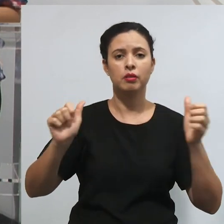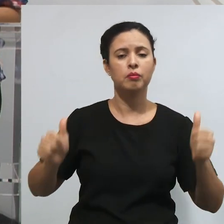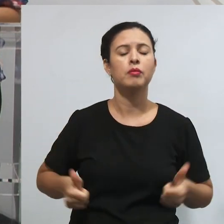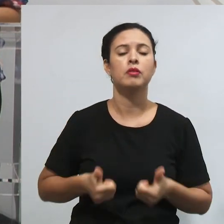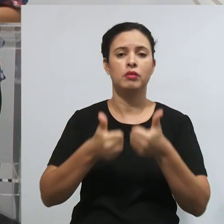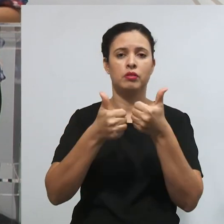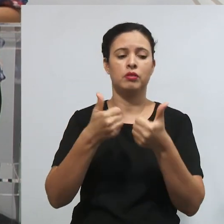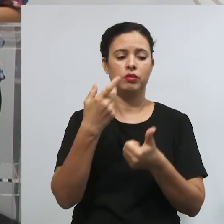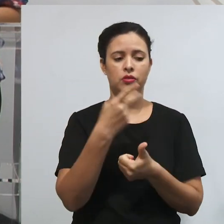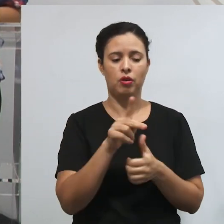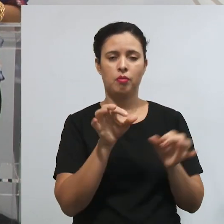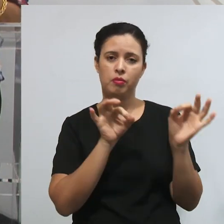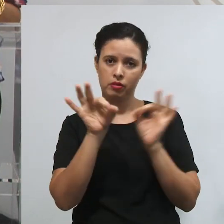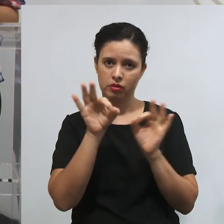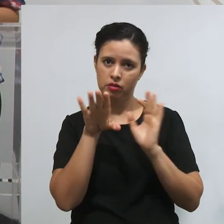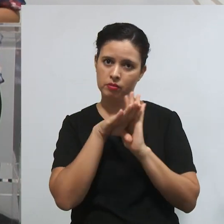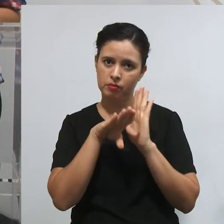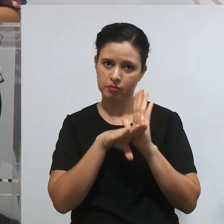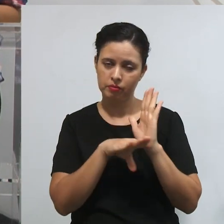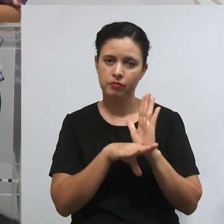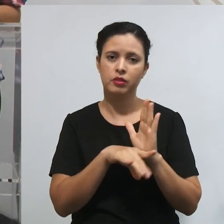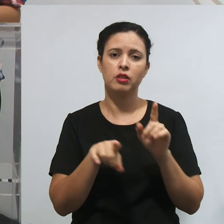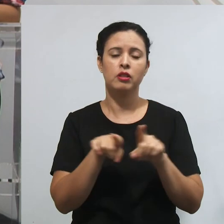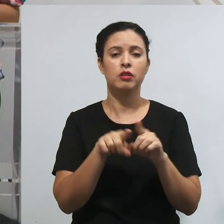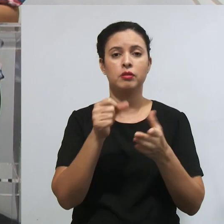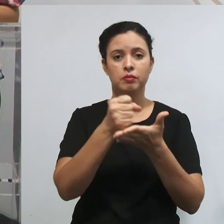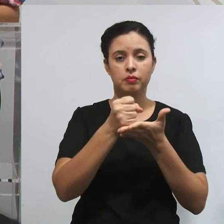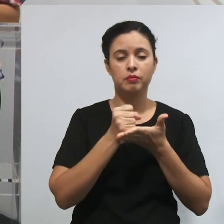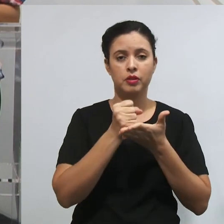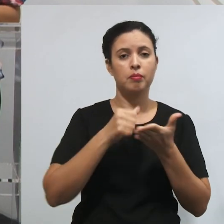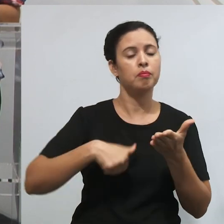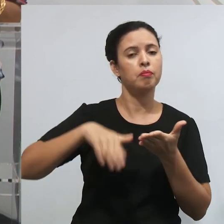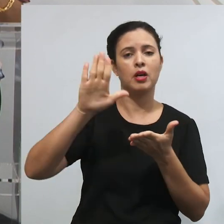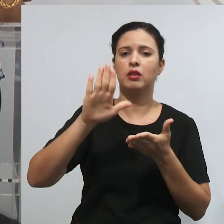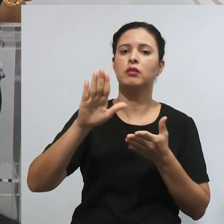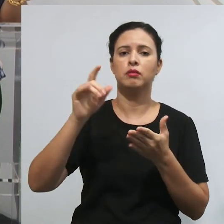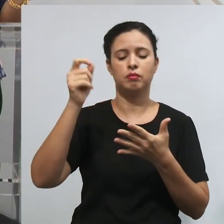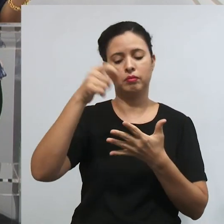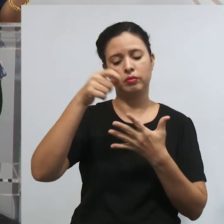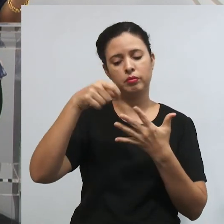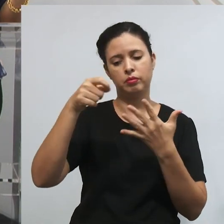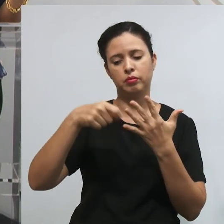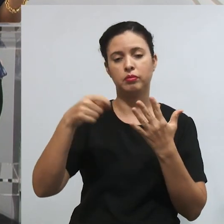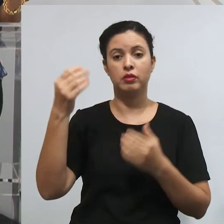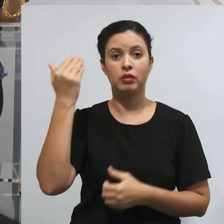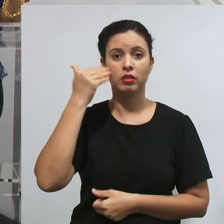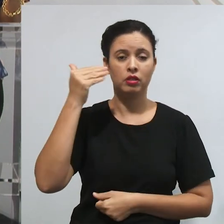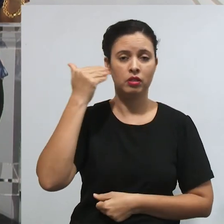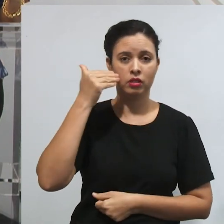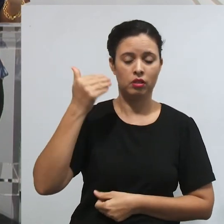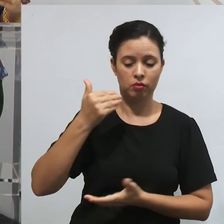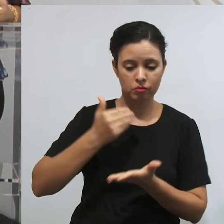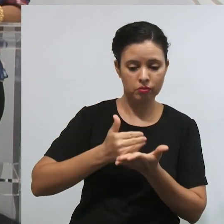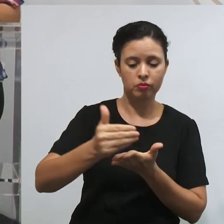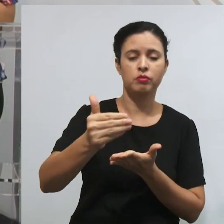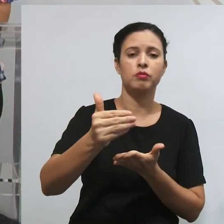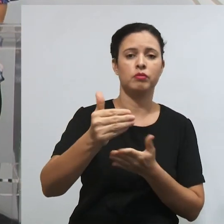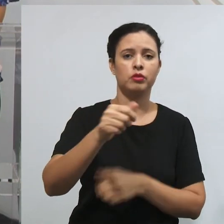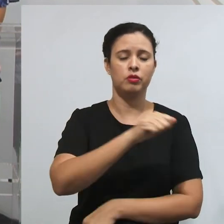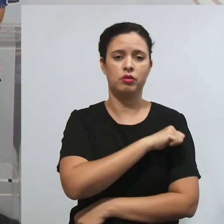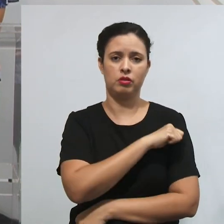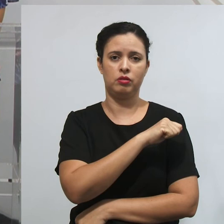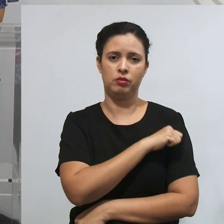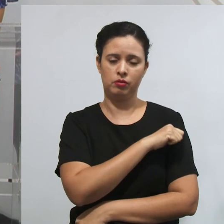melhorando o seu planejamento, ele vai trazendo mais elementos a partir do momento que ele compreende o ponto de partida do aluno e